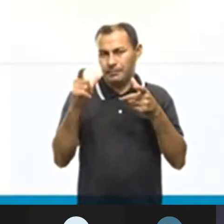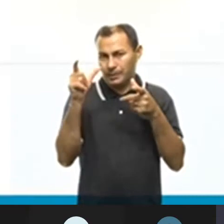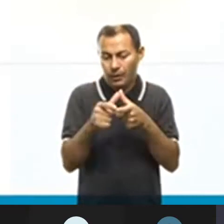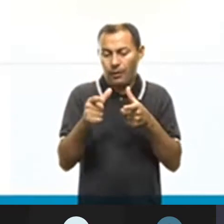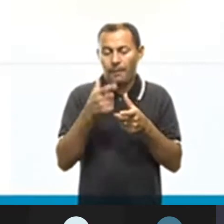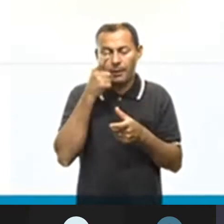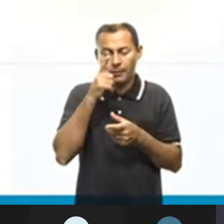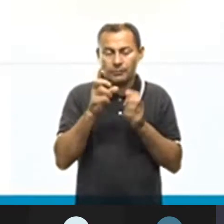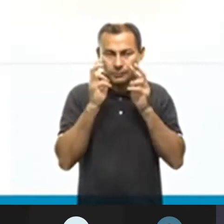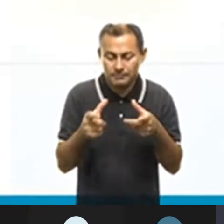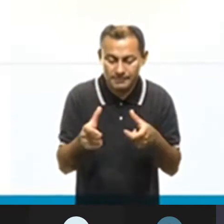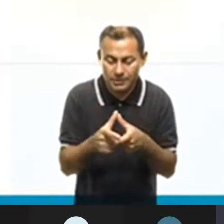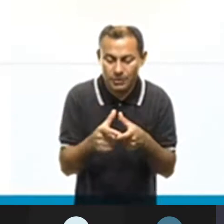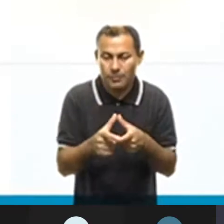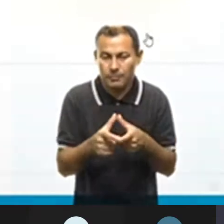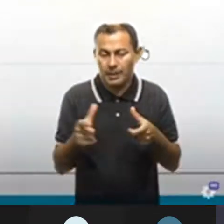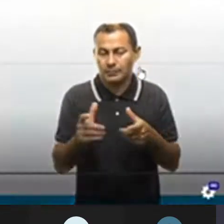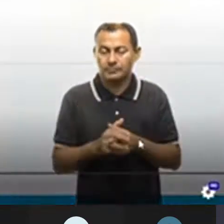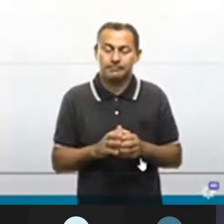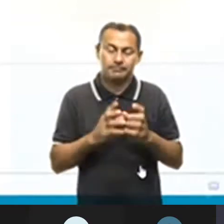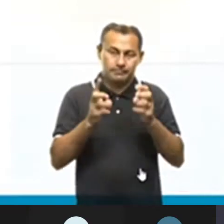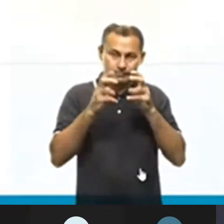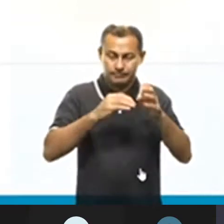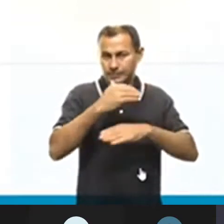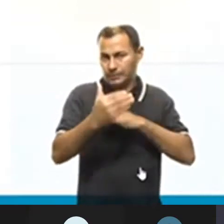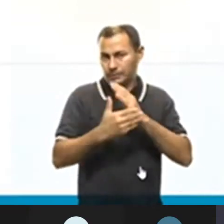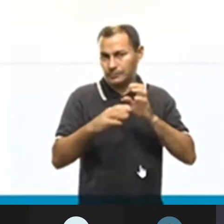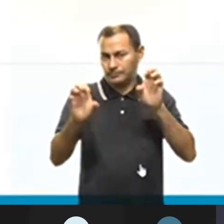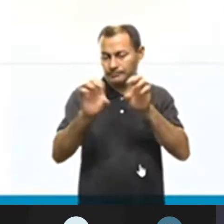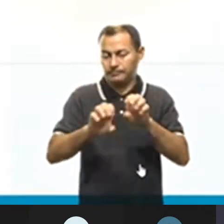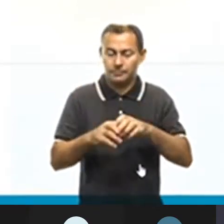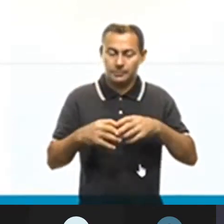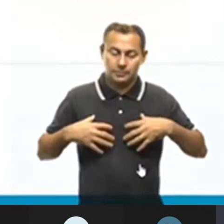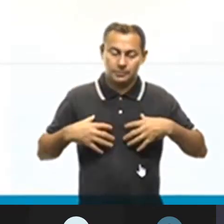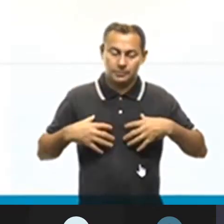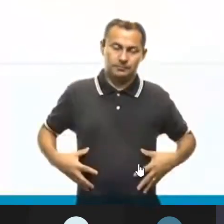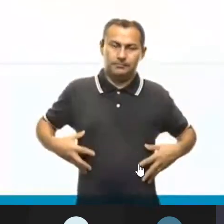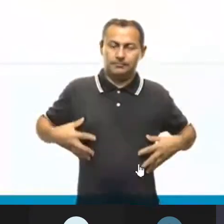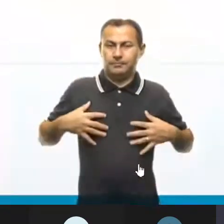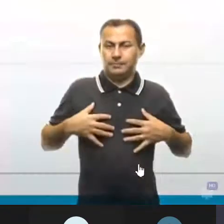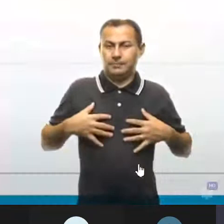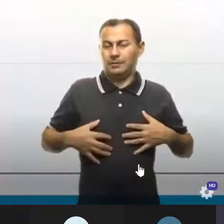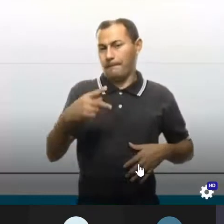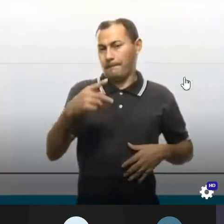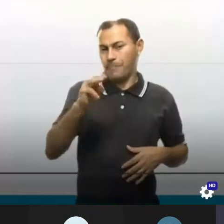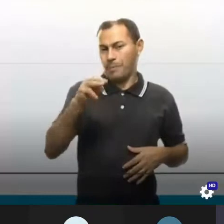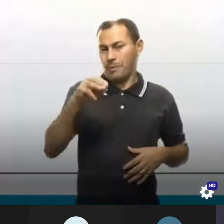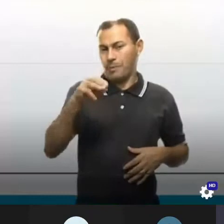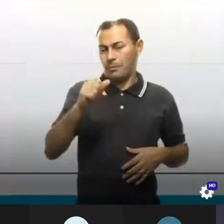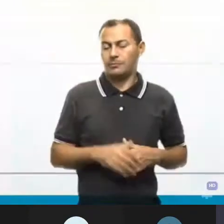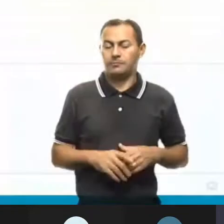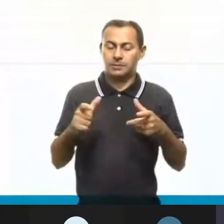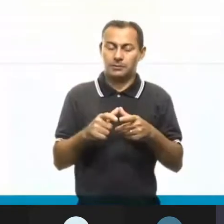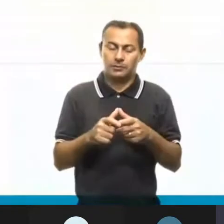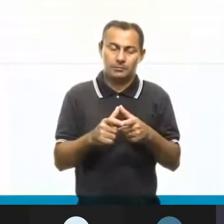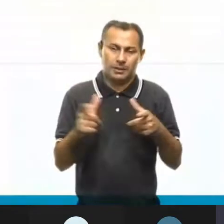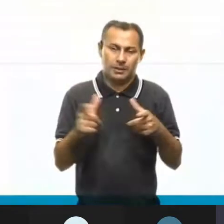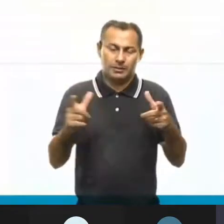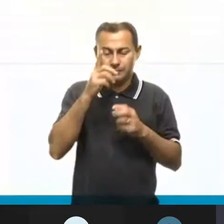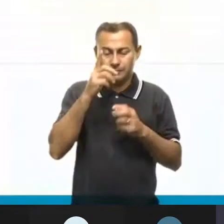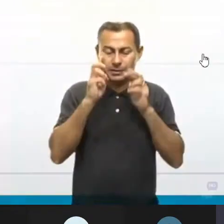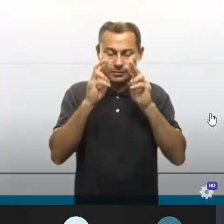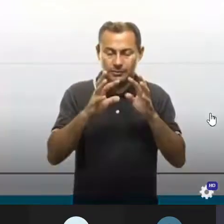menor aumento? A gente consegue observar toda a estrutura aqui, ó, do pulmão. Tá? Então, com esse menor aumento, a